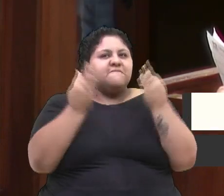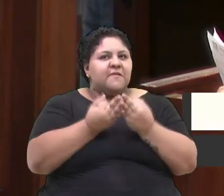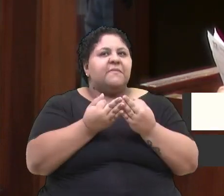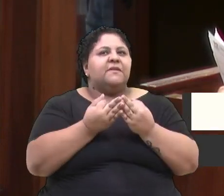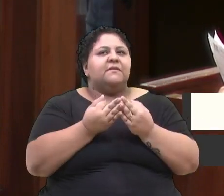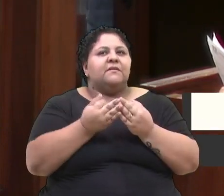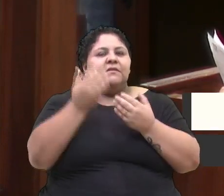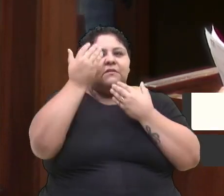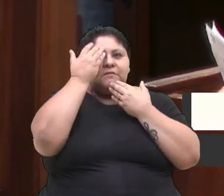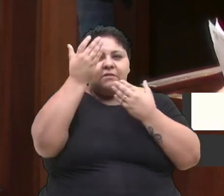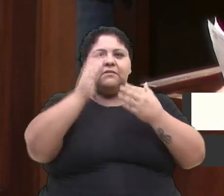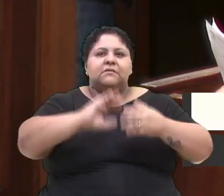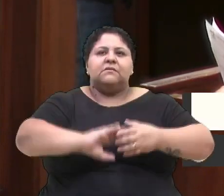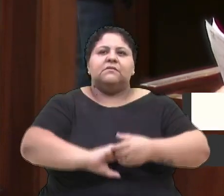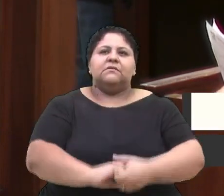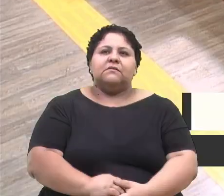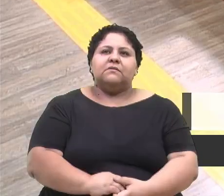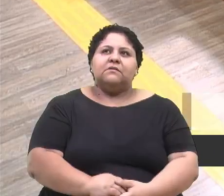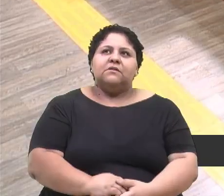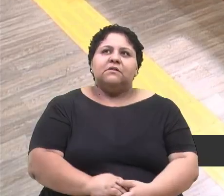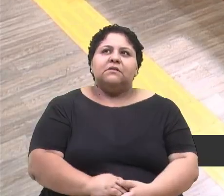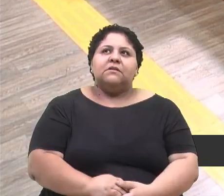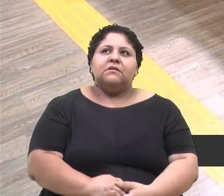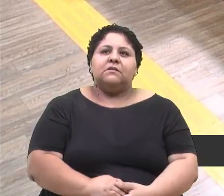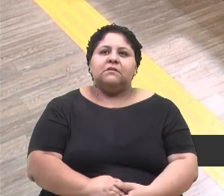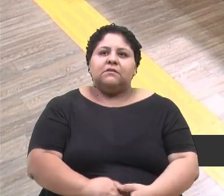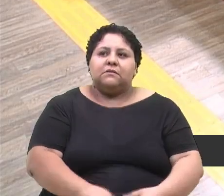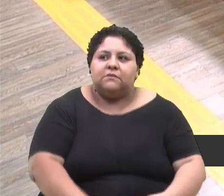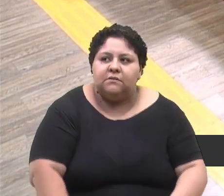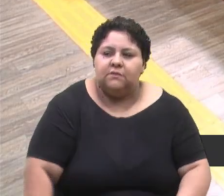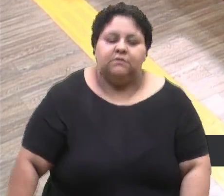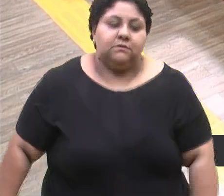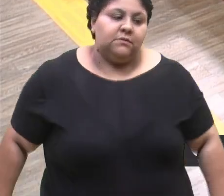Obrigado. Obrigado, vereador Clóvis.